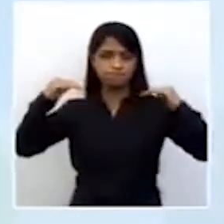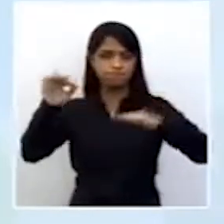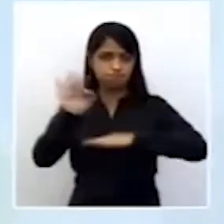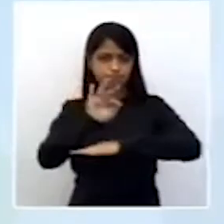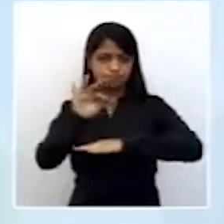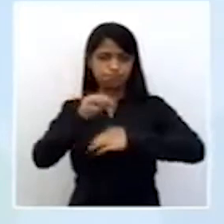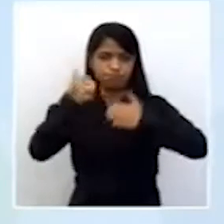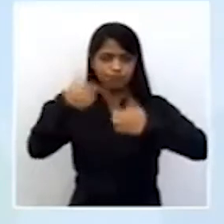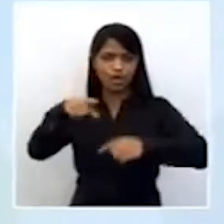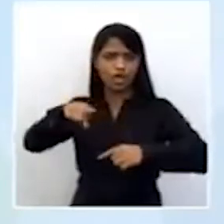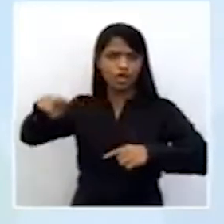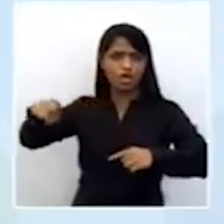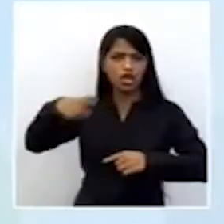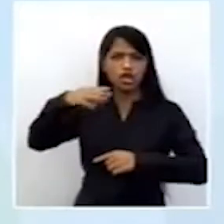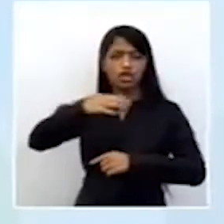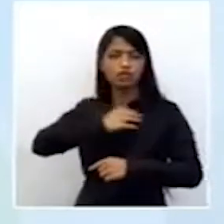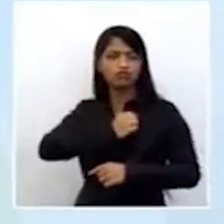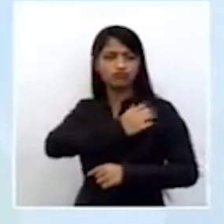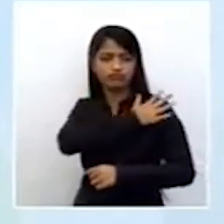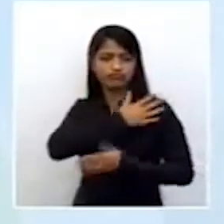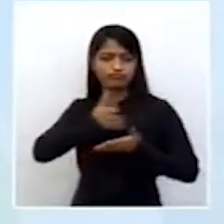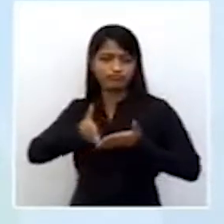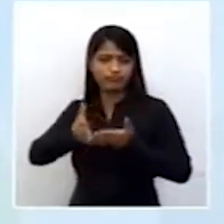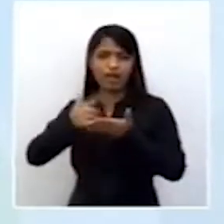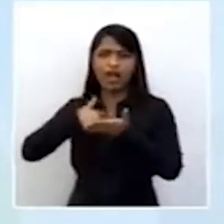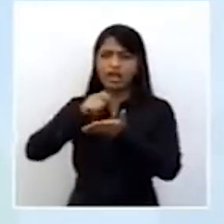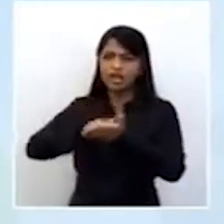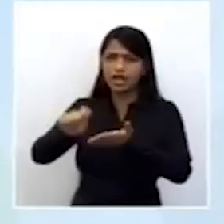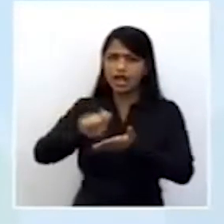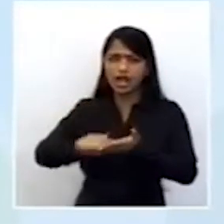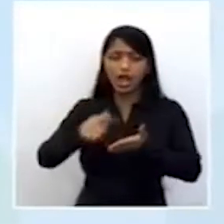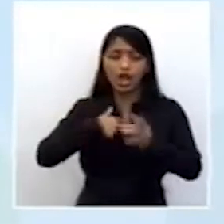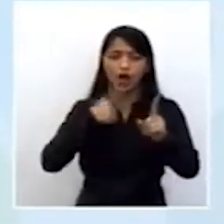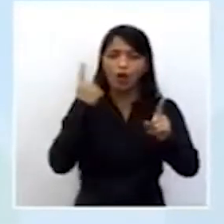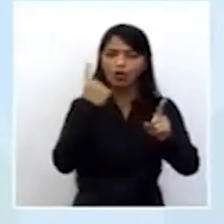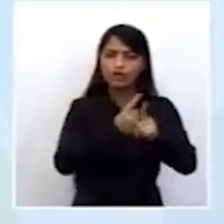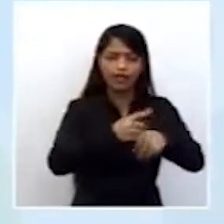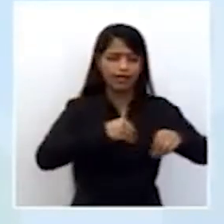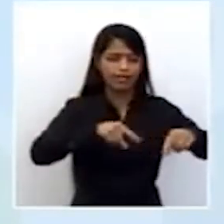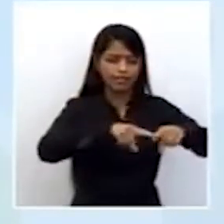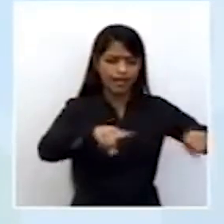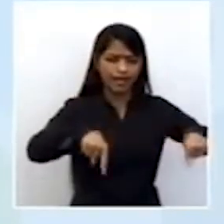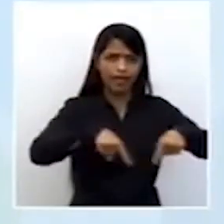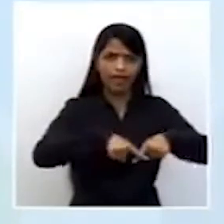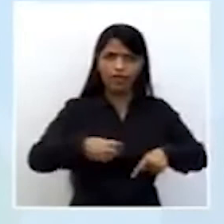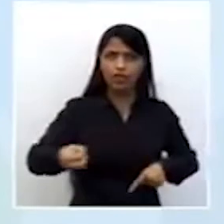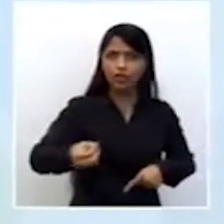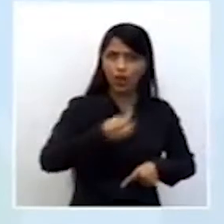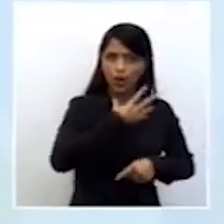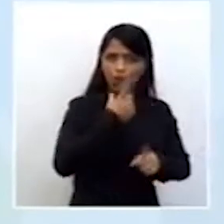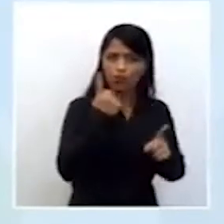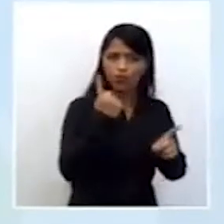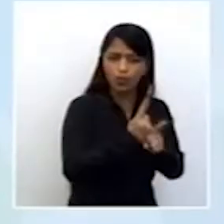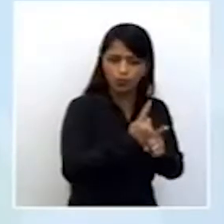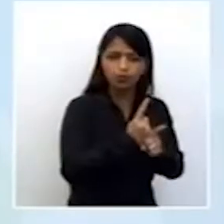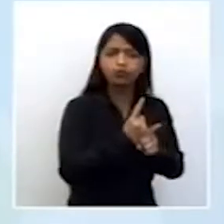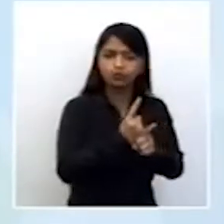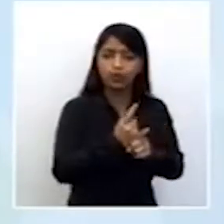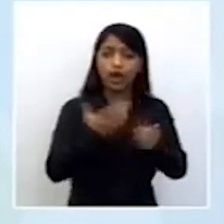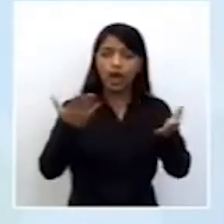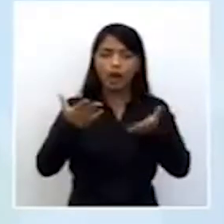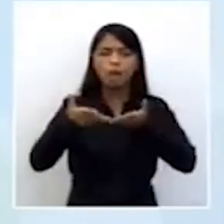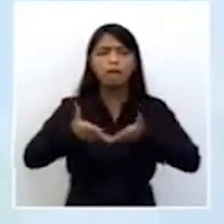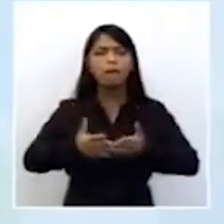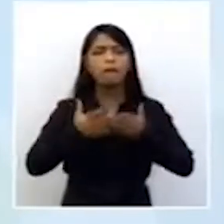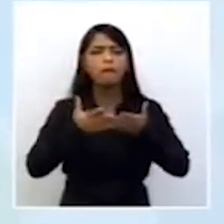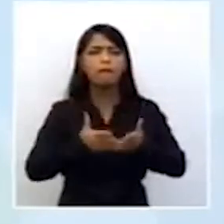capitães escrevam a vossa alteza a notícia do achamento desta vossa terra nova, que se agora, nesta navegação,